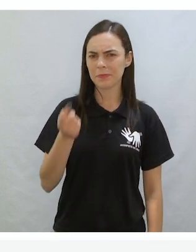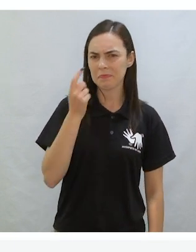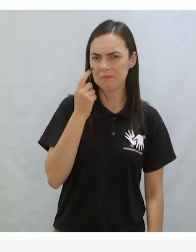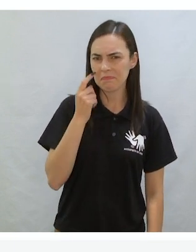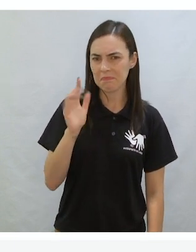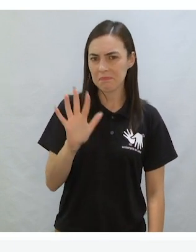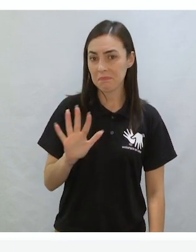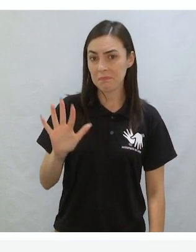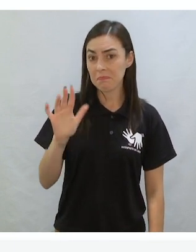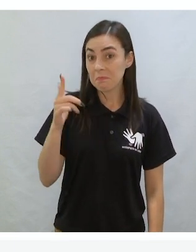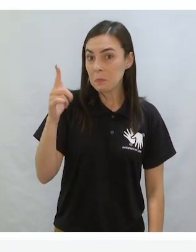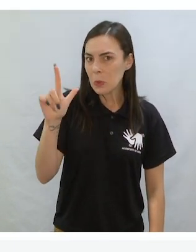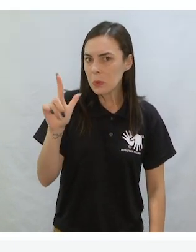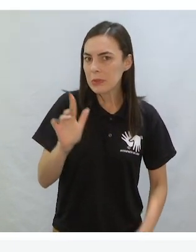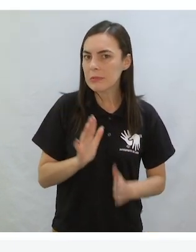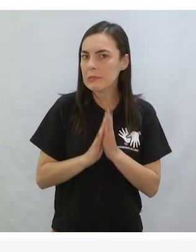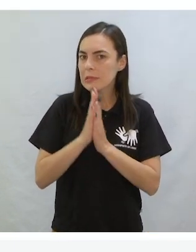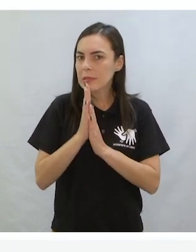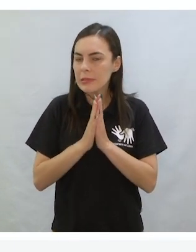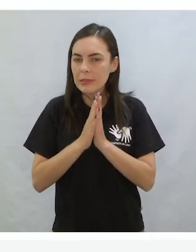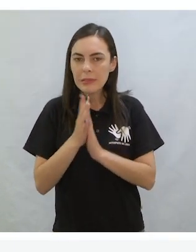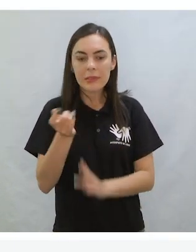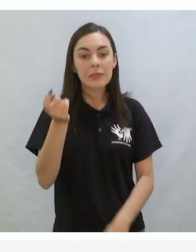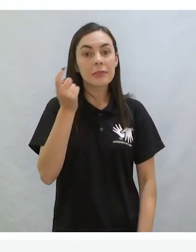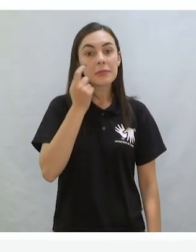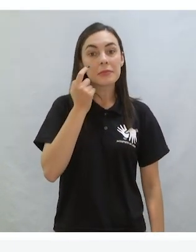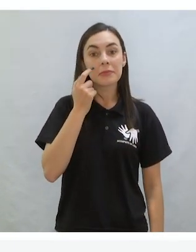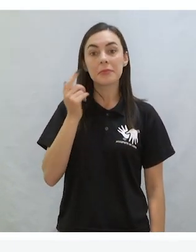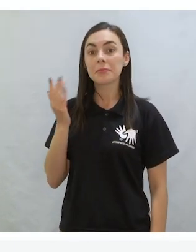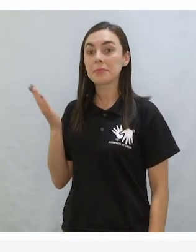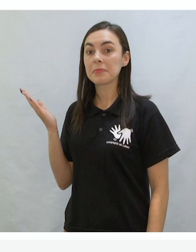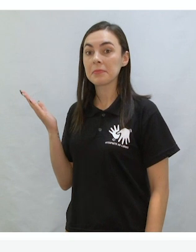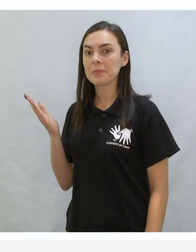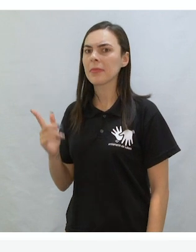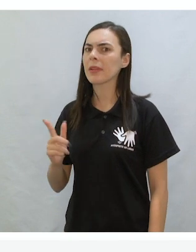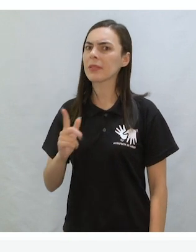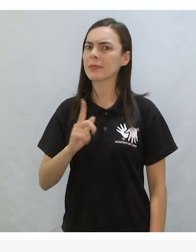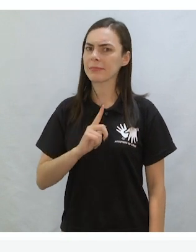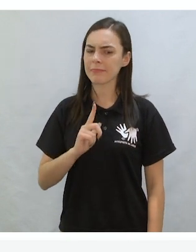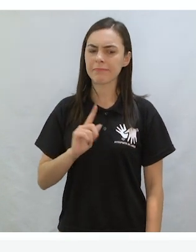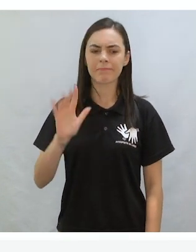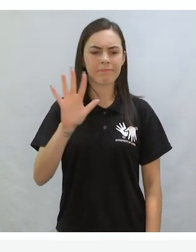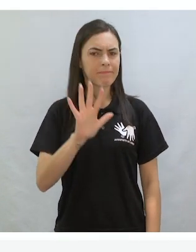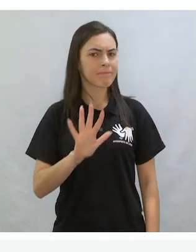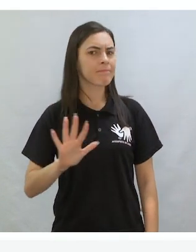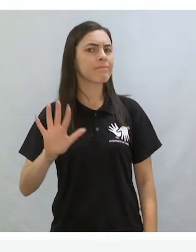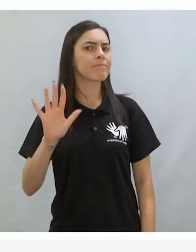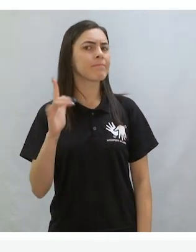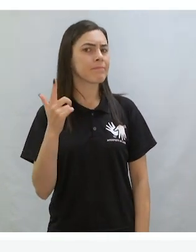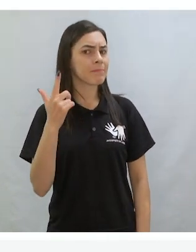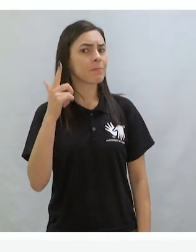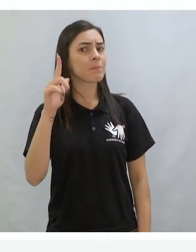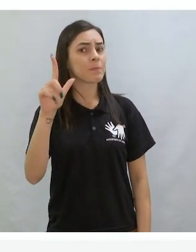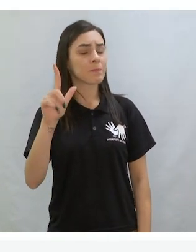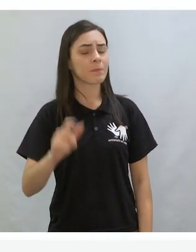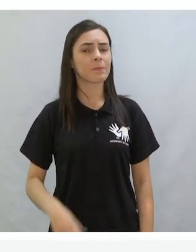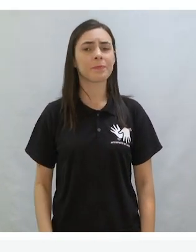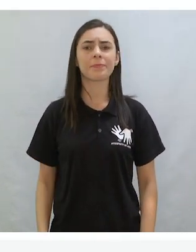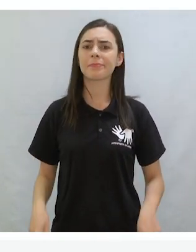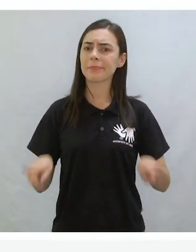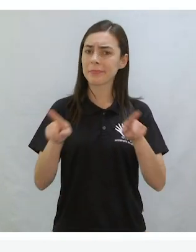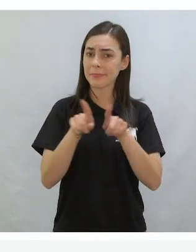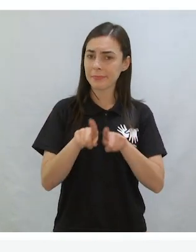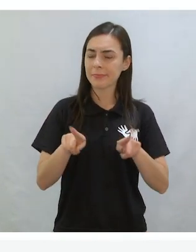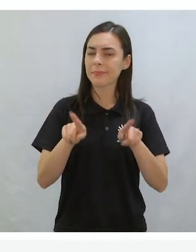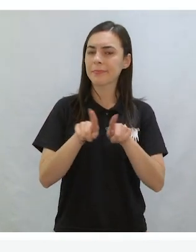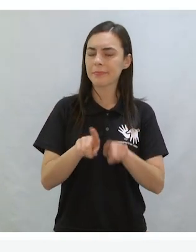ver se tem outra imagem. Ai, ai, ai. Olhem lá. Tem uma outra imagem. E